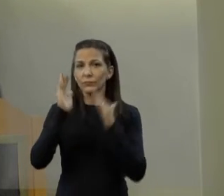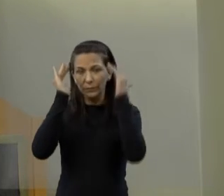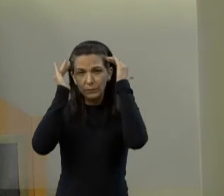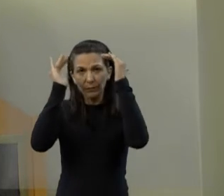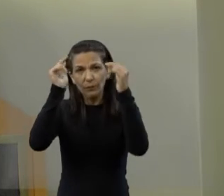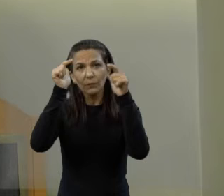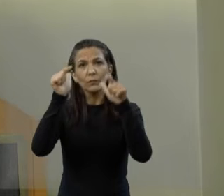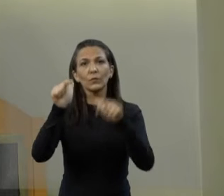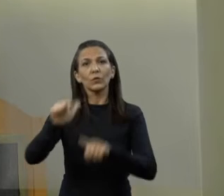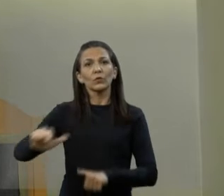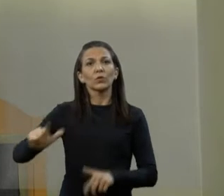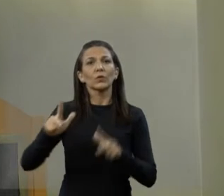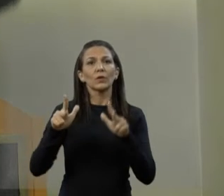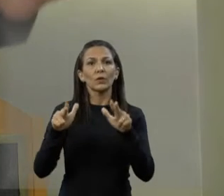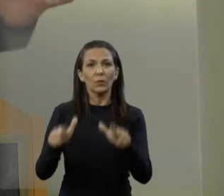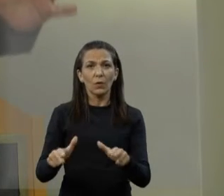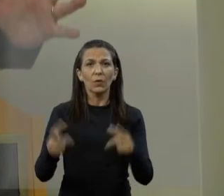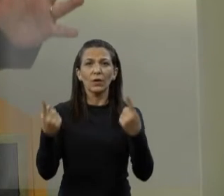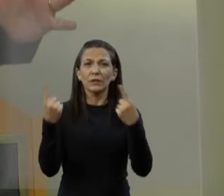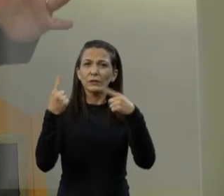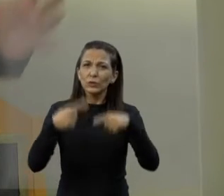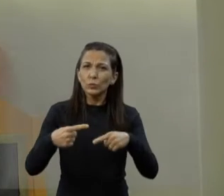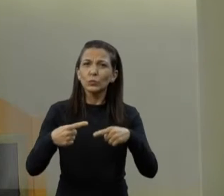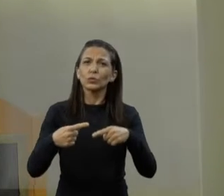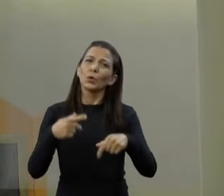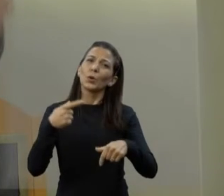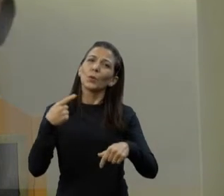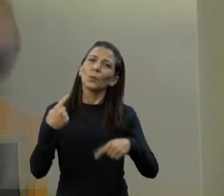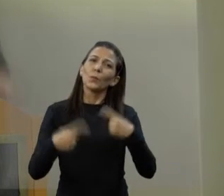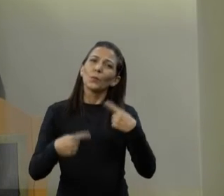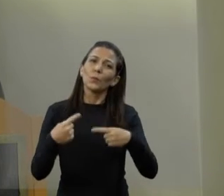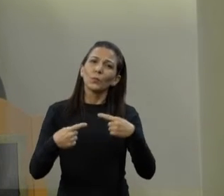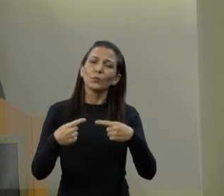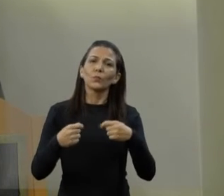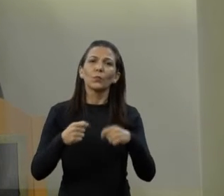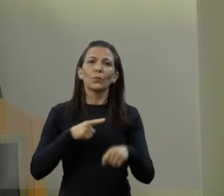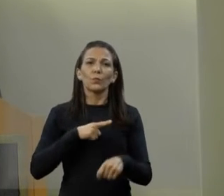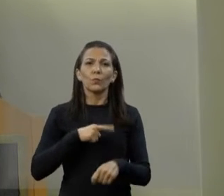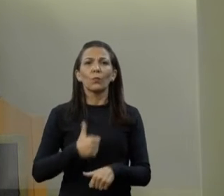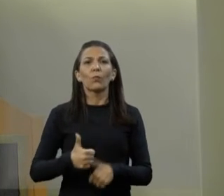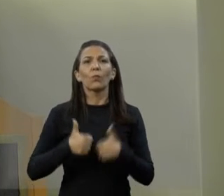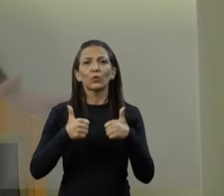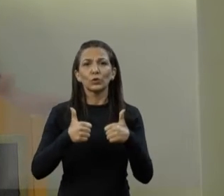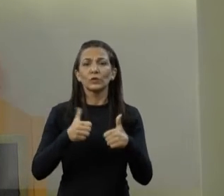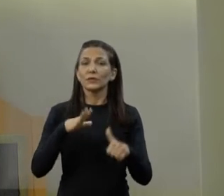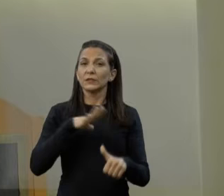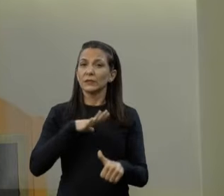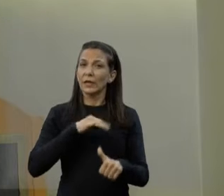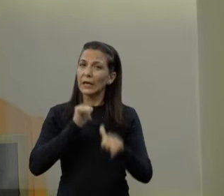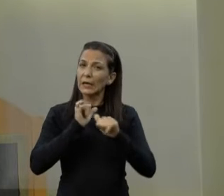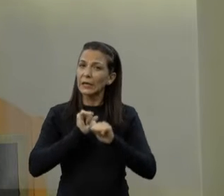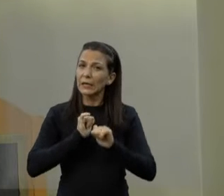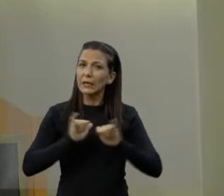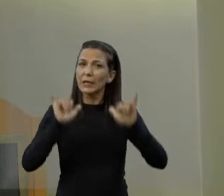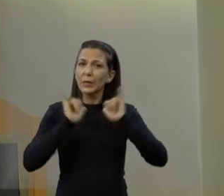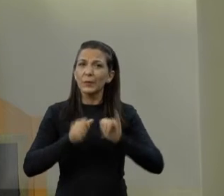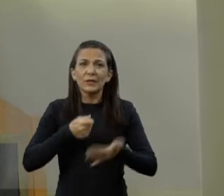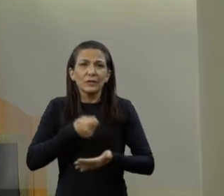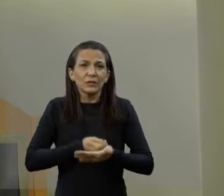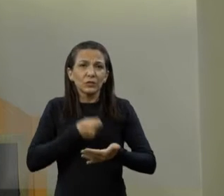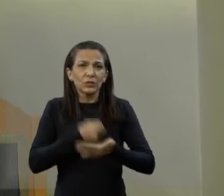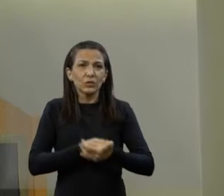respeito vai continuar assim quer fazer uma disputa positiva para a cidade Vamos fazer uma disputa que usar empresa para cobrar o